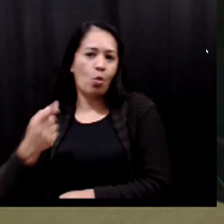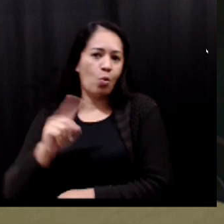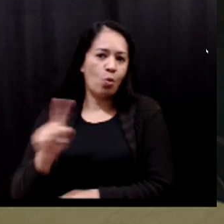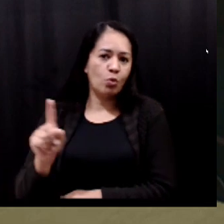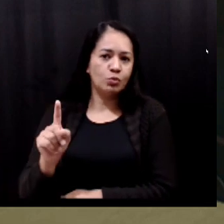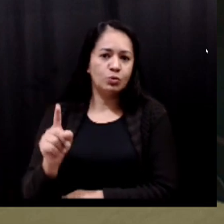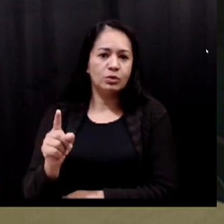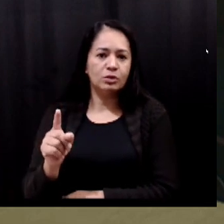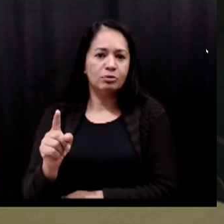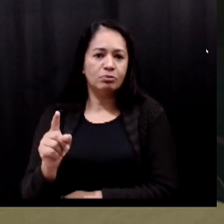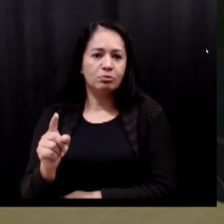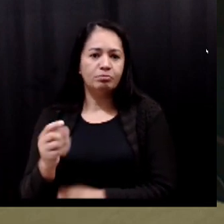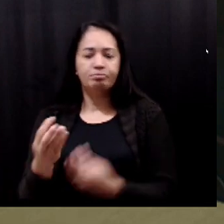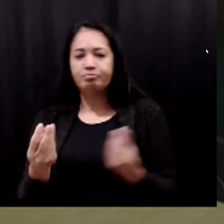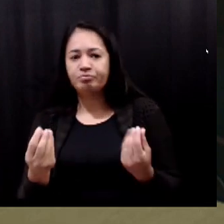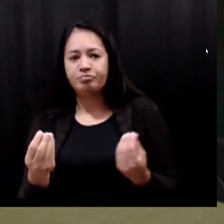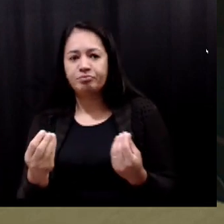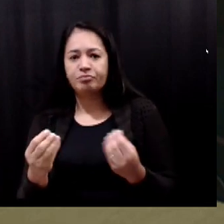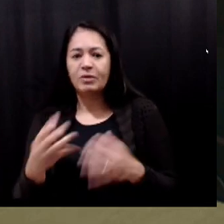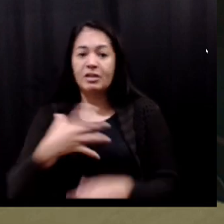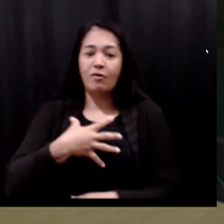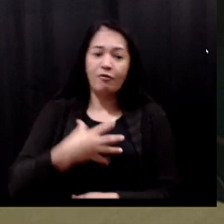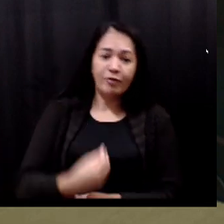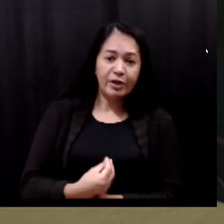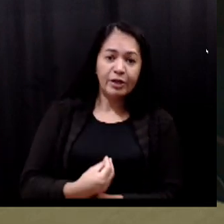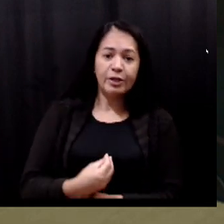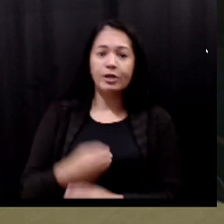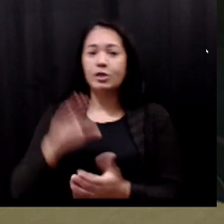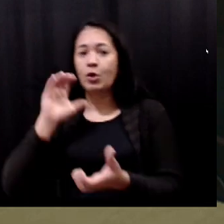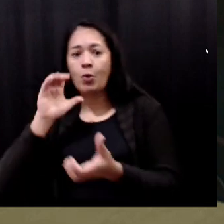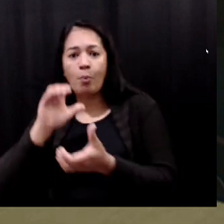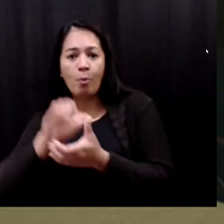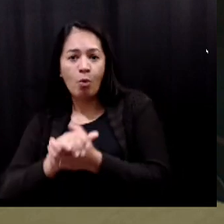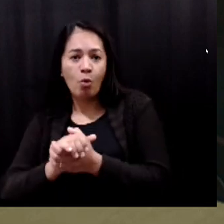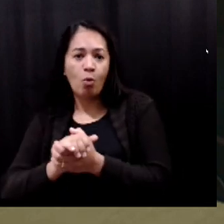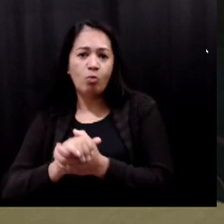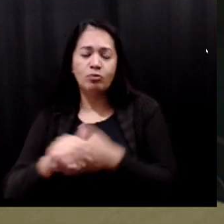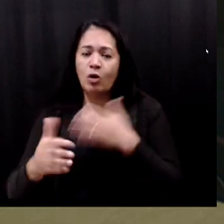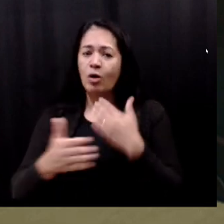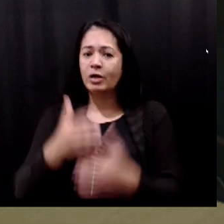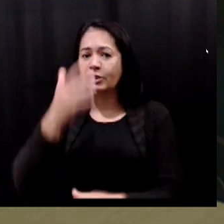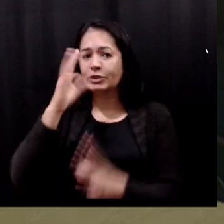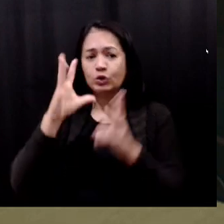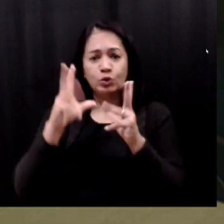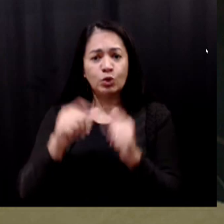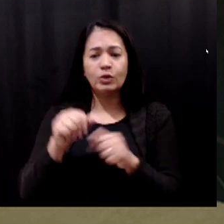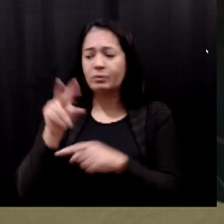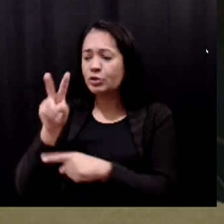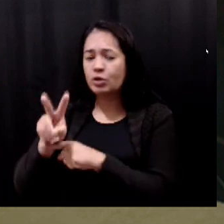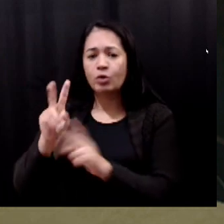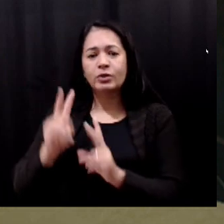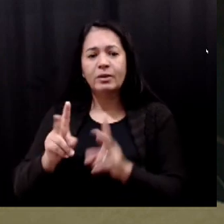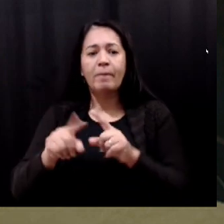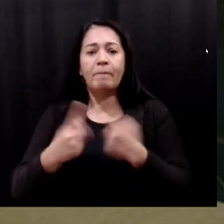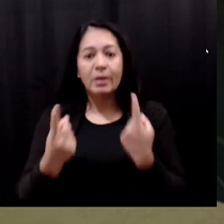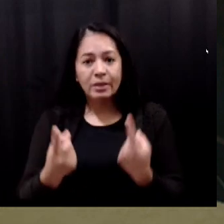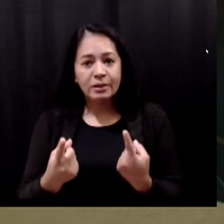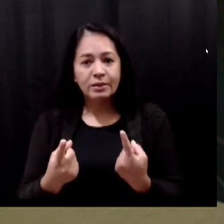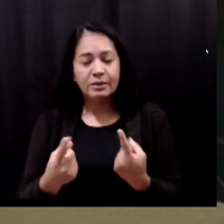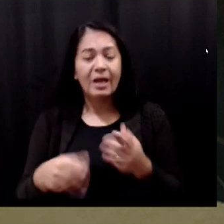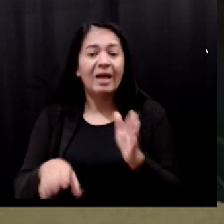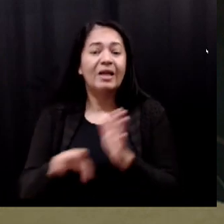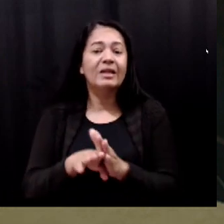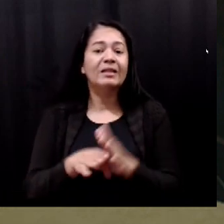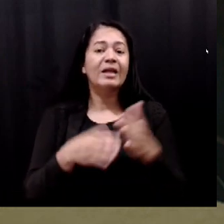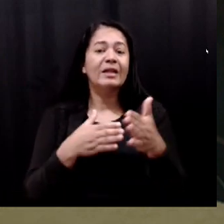é um filho, um esposo, todo mundo cuida o tempo todo, mas até que ponto você precisa